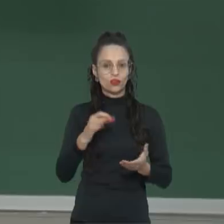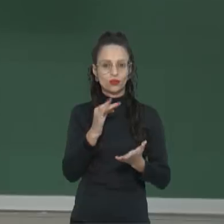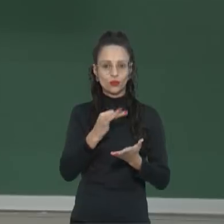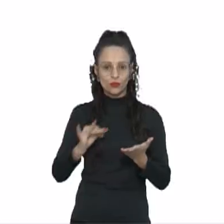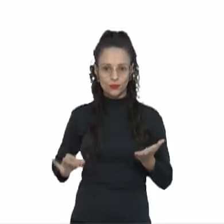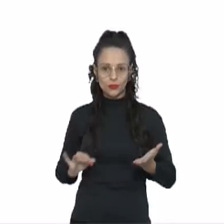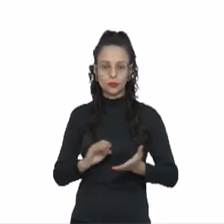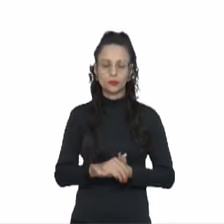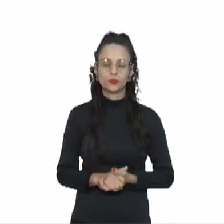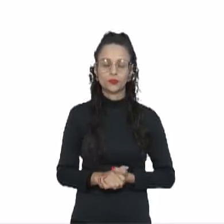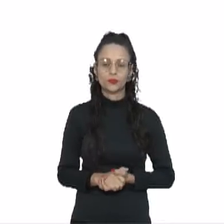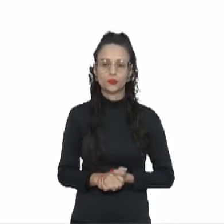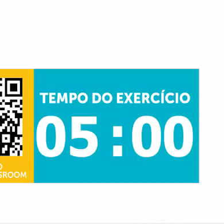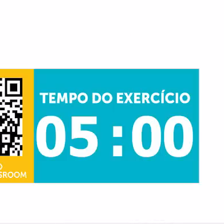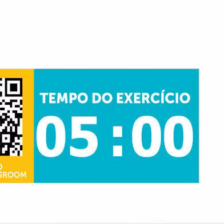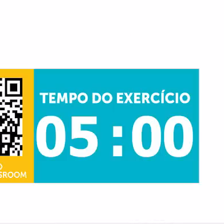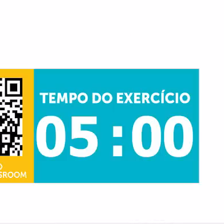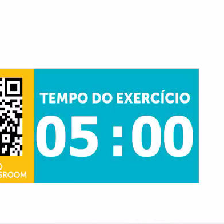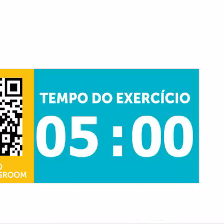juntos.